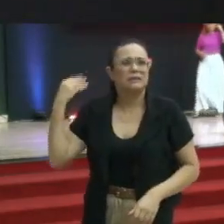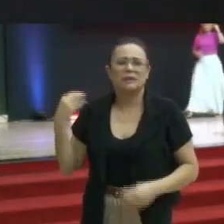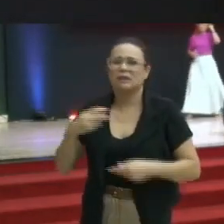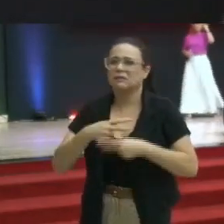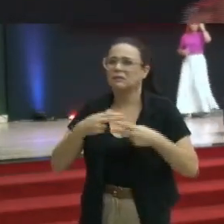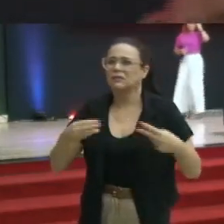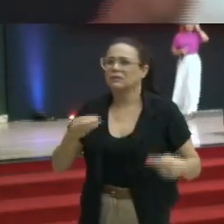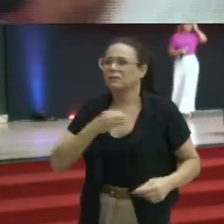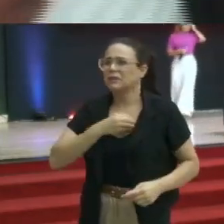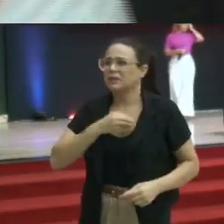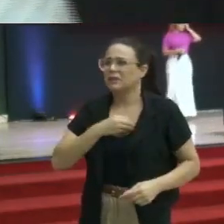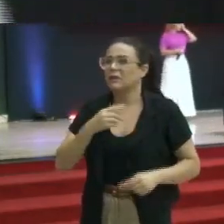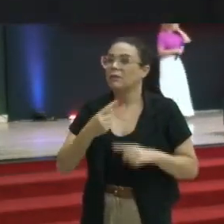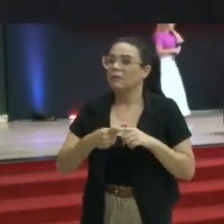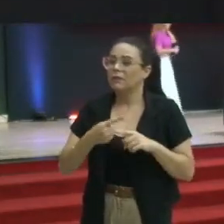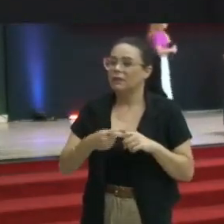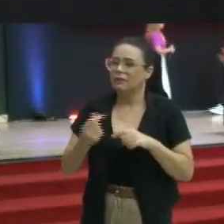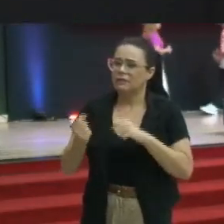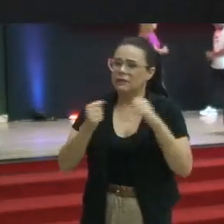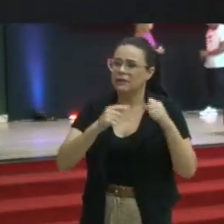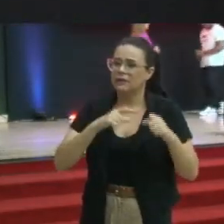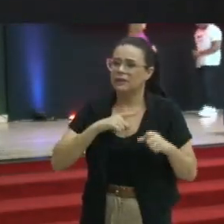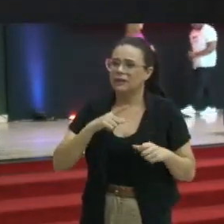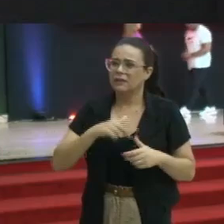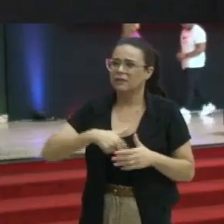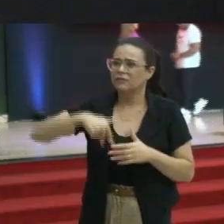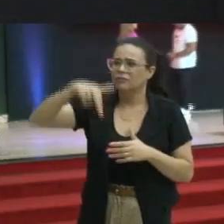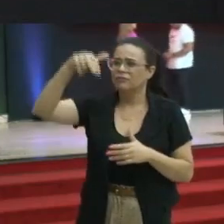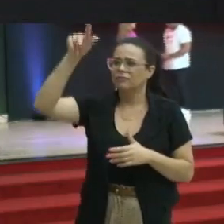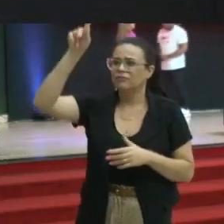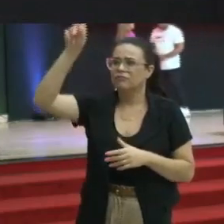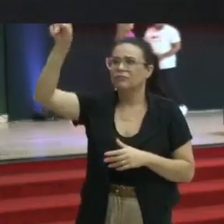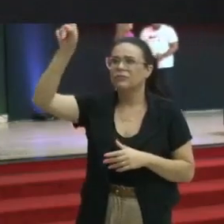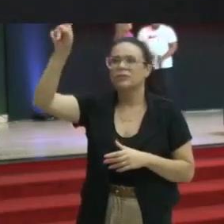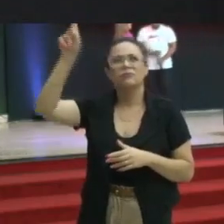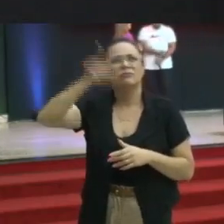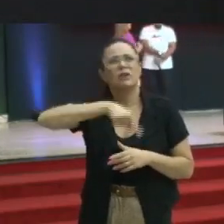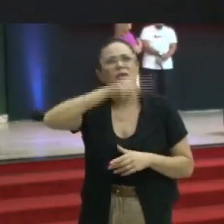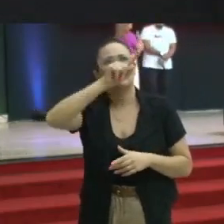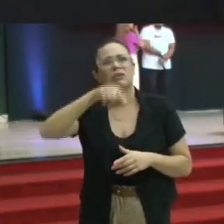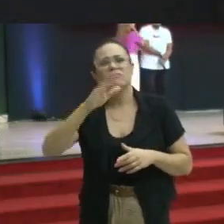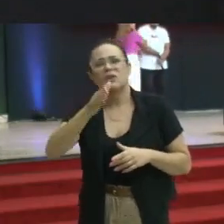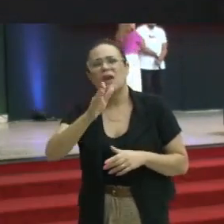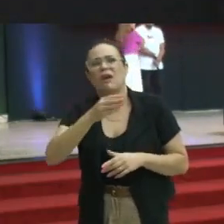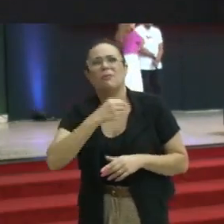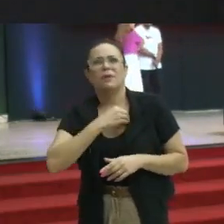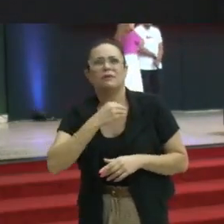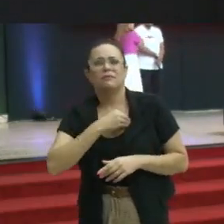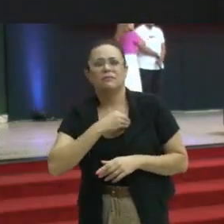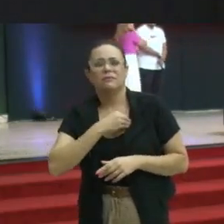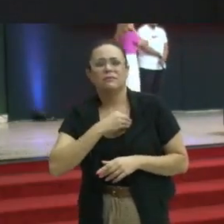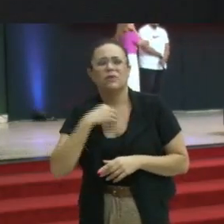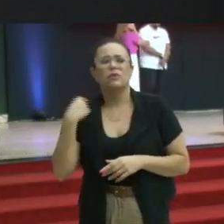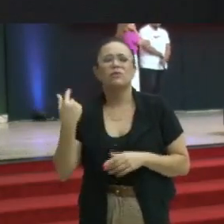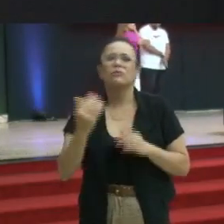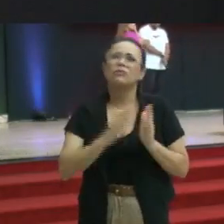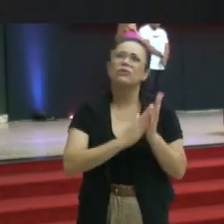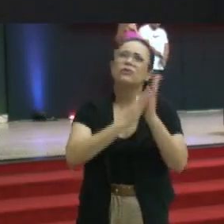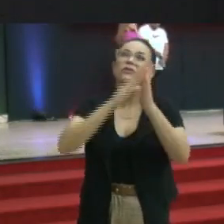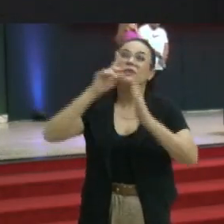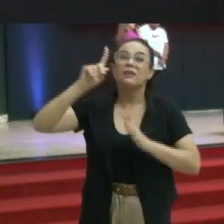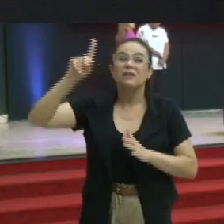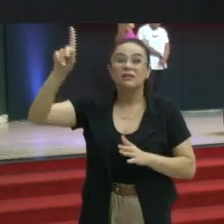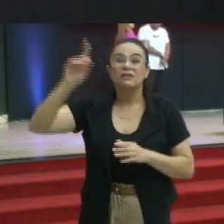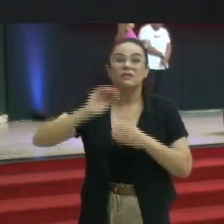poder da ressurreição, o poder de Deus, cancela o pecado. Nós te louvamos nesta noite, Senhor,